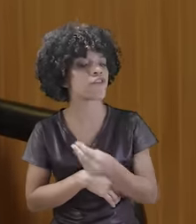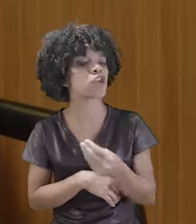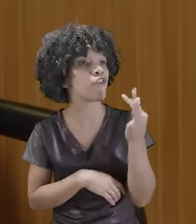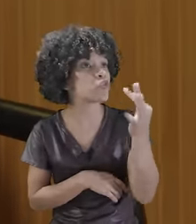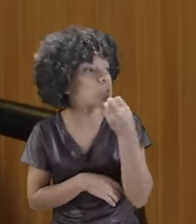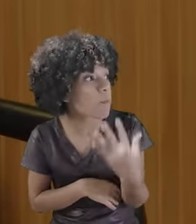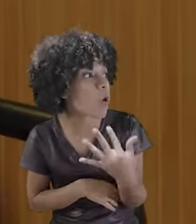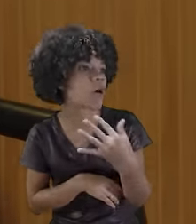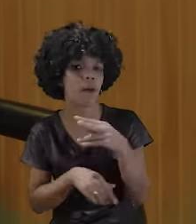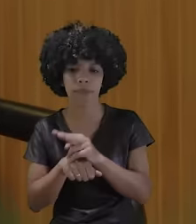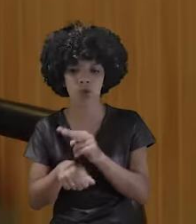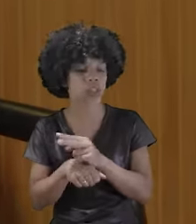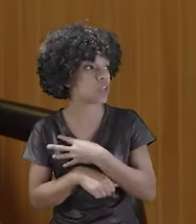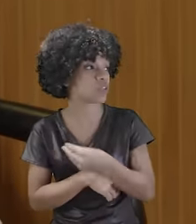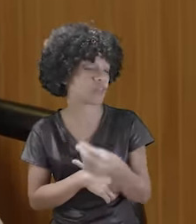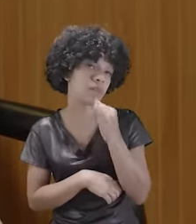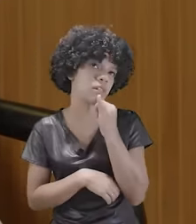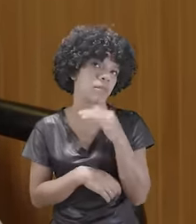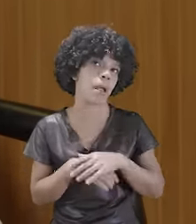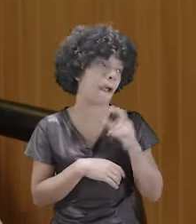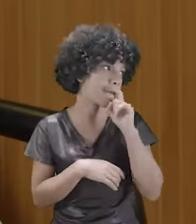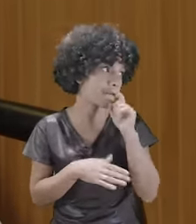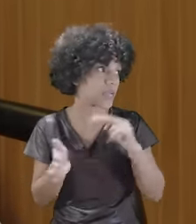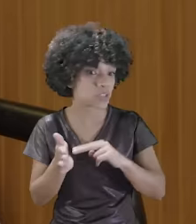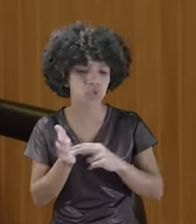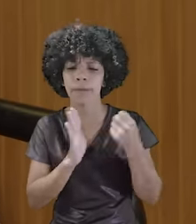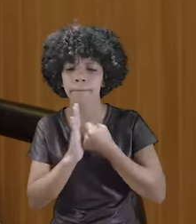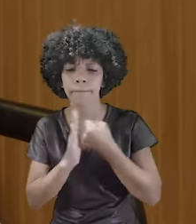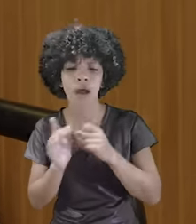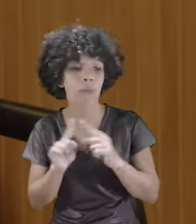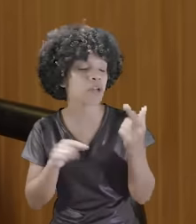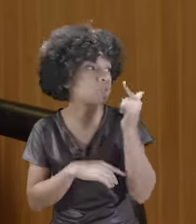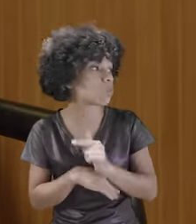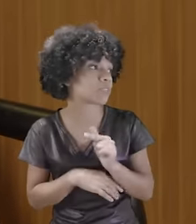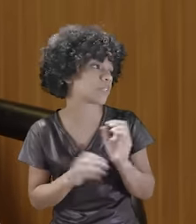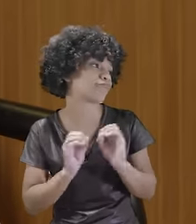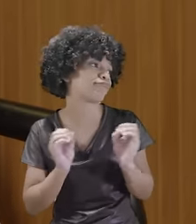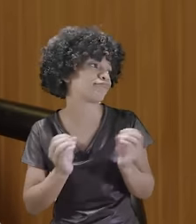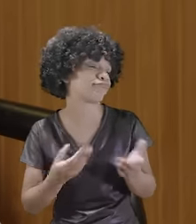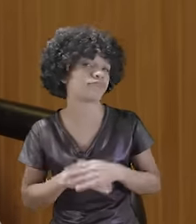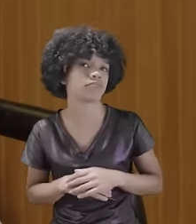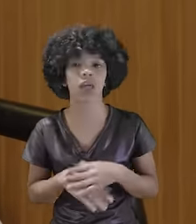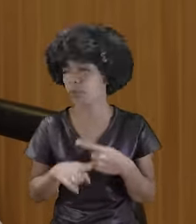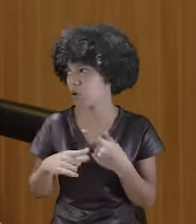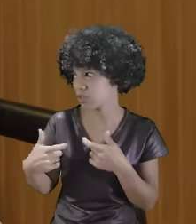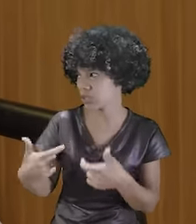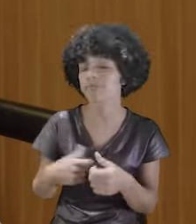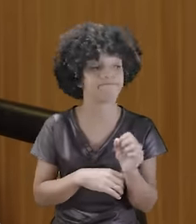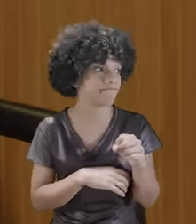fazer futuro bom para eles tipo agora meu pai lá na Síria ele lutou ele fez Mas a gente não consegui nada